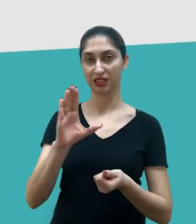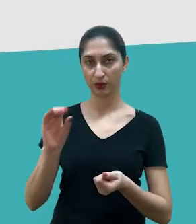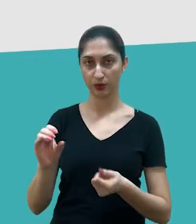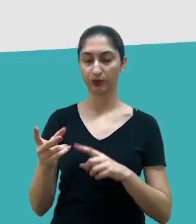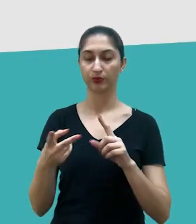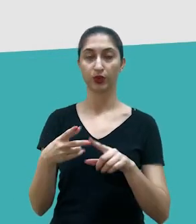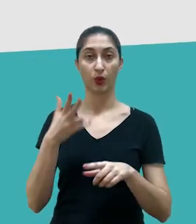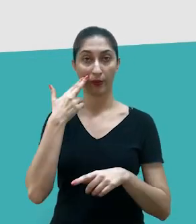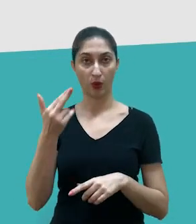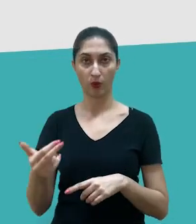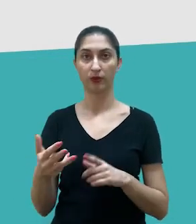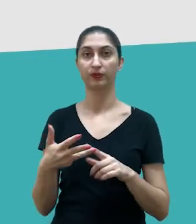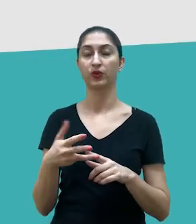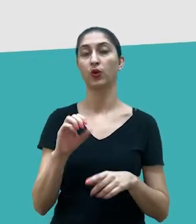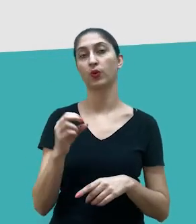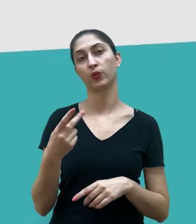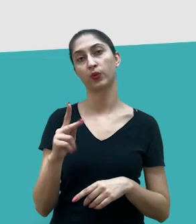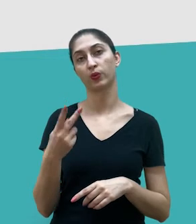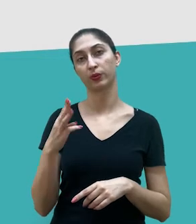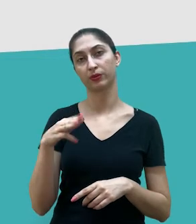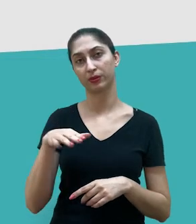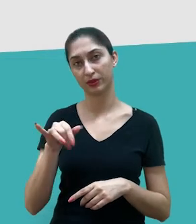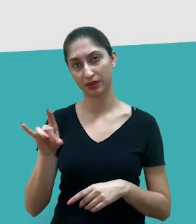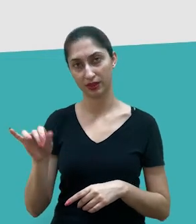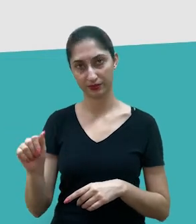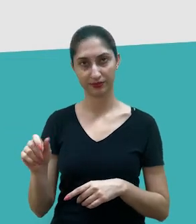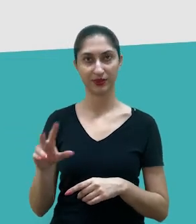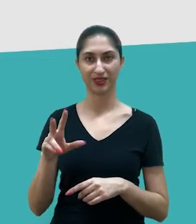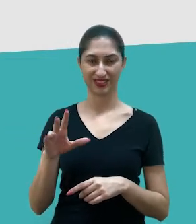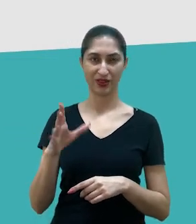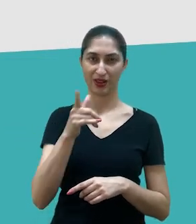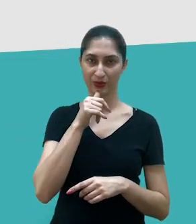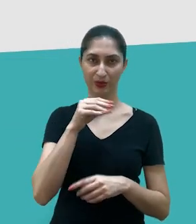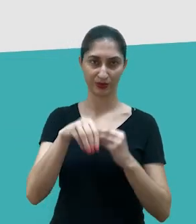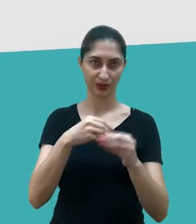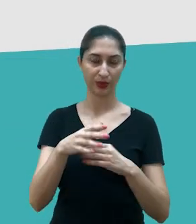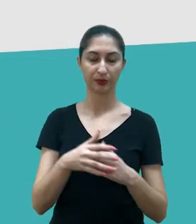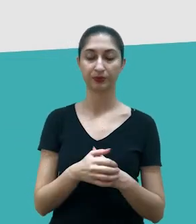normal e quando eu preciso lavar úmida a peça. Então, eu espero que vocês tenham